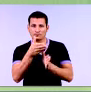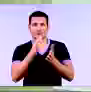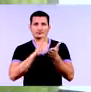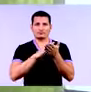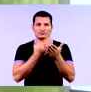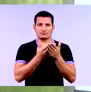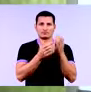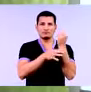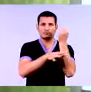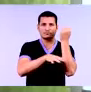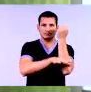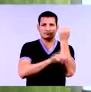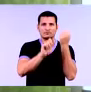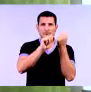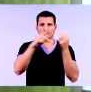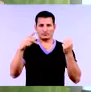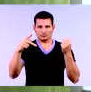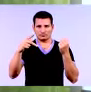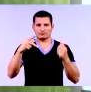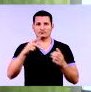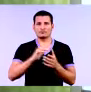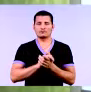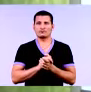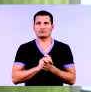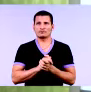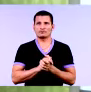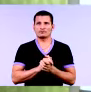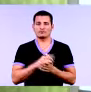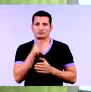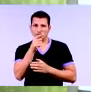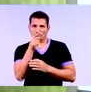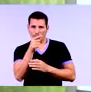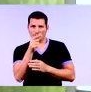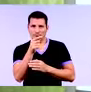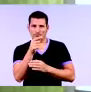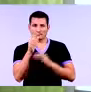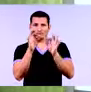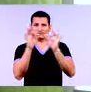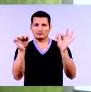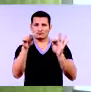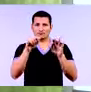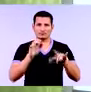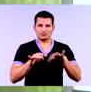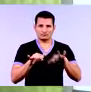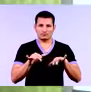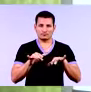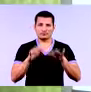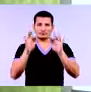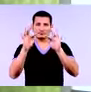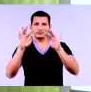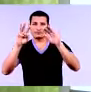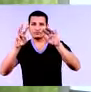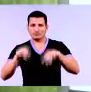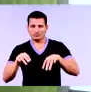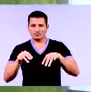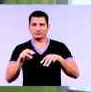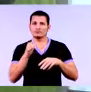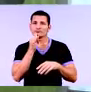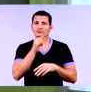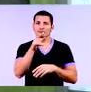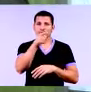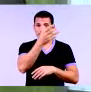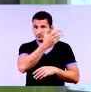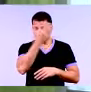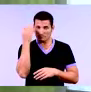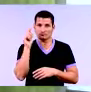interpretador ou para o compilador que aquela instrução que você está escrevendo se finalizou. Se você não colocar o